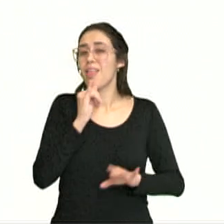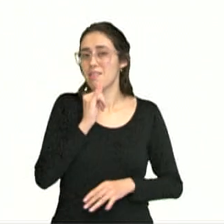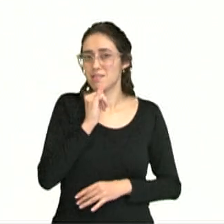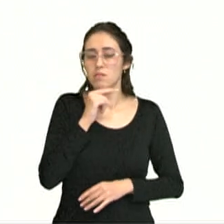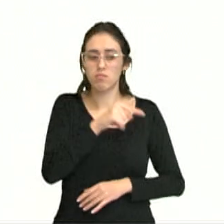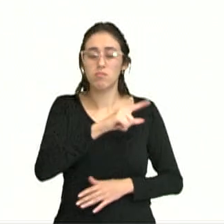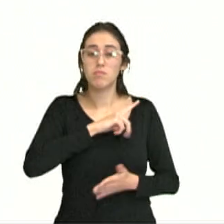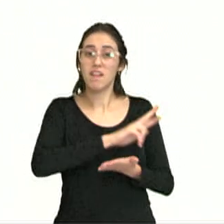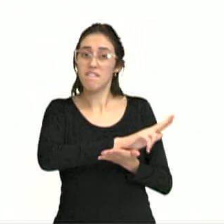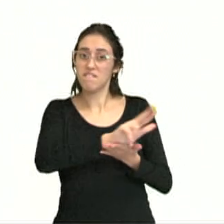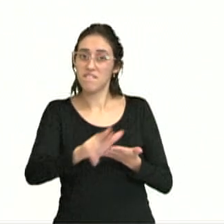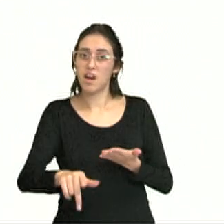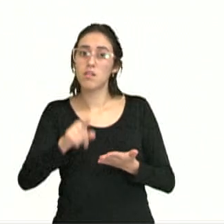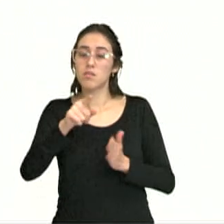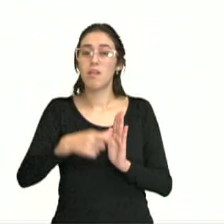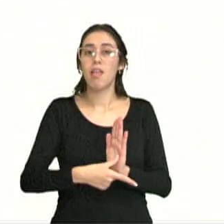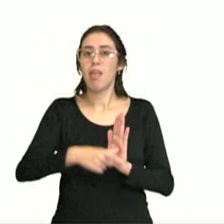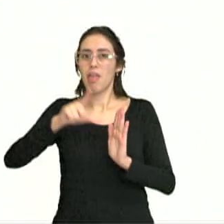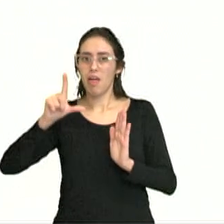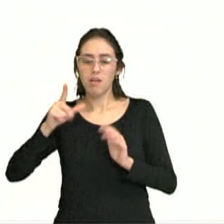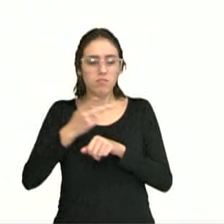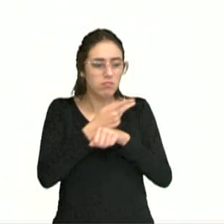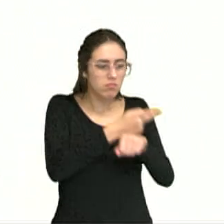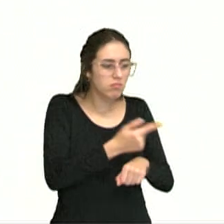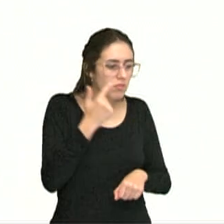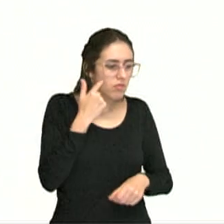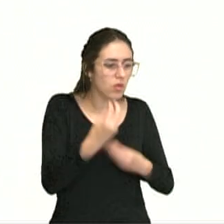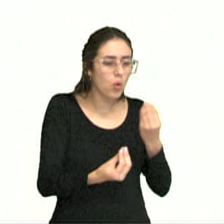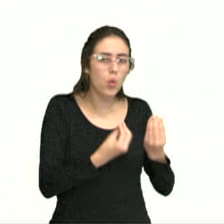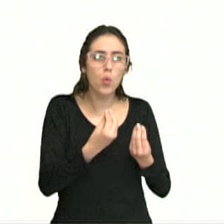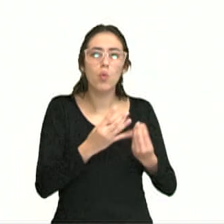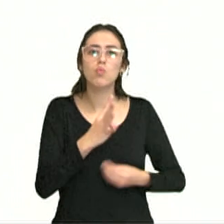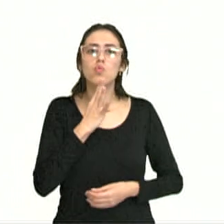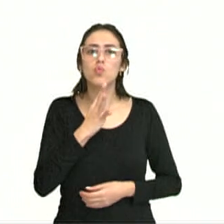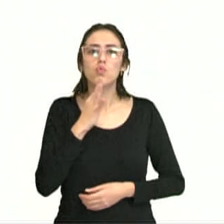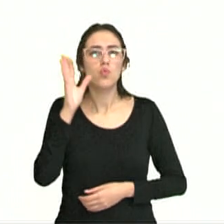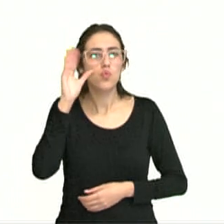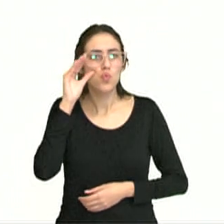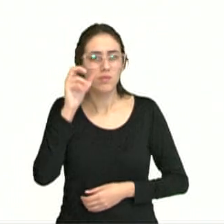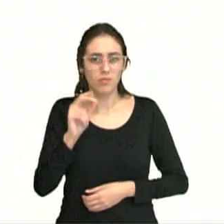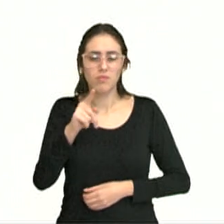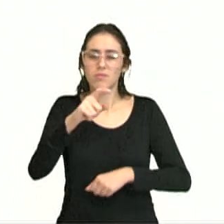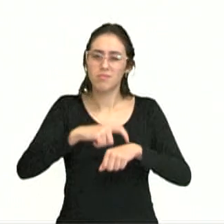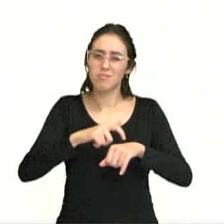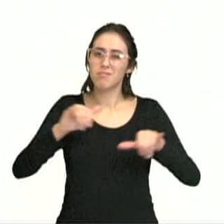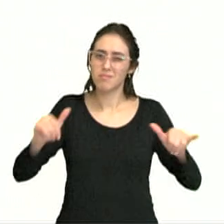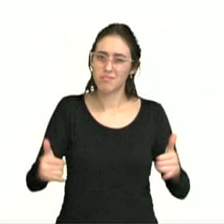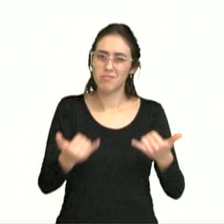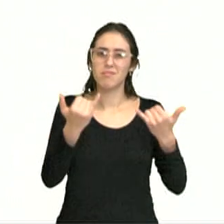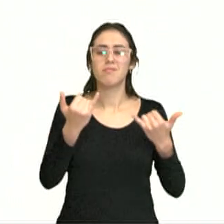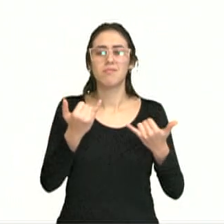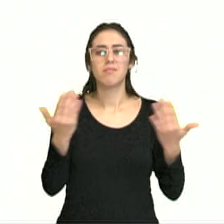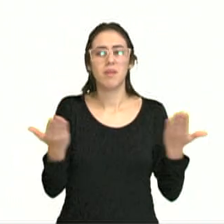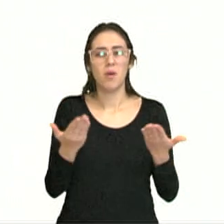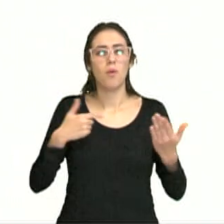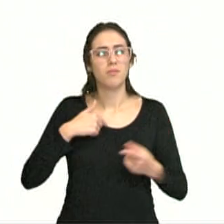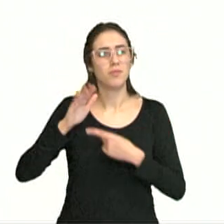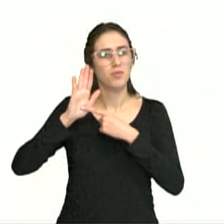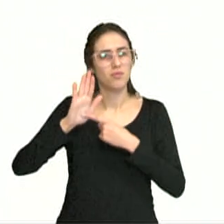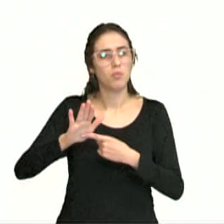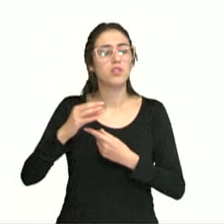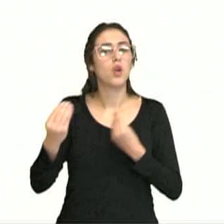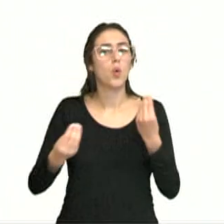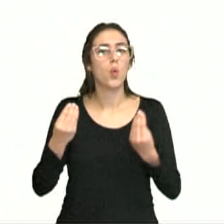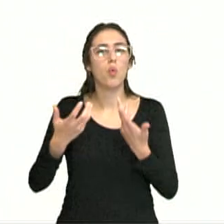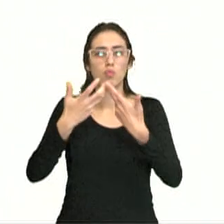gente vai fazer esse acesso antes de ver qual que foi a aplicação do dia que a gente fez esse slide. Um tempinho que eu vou passar lá para o computador para